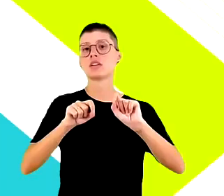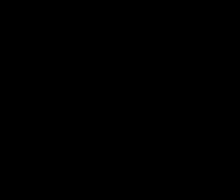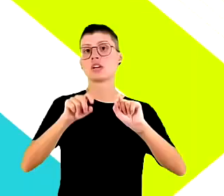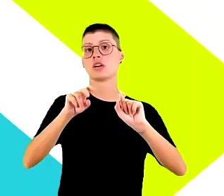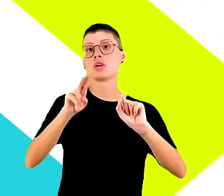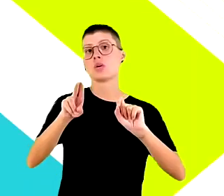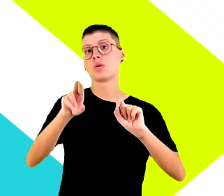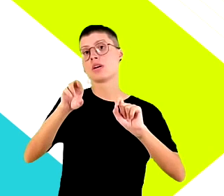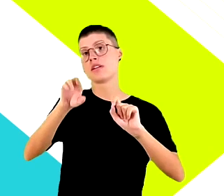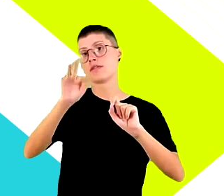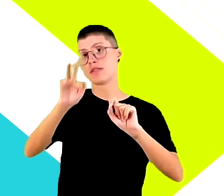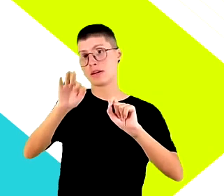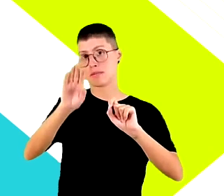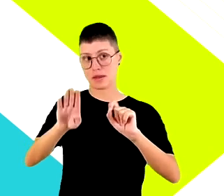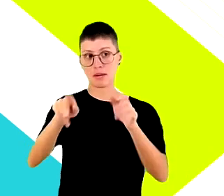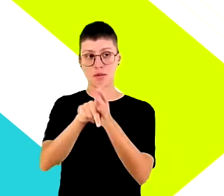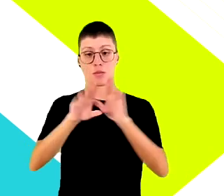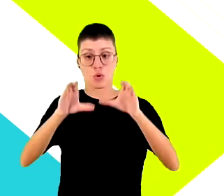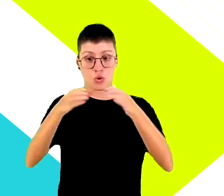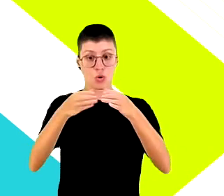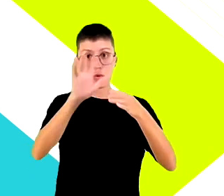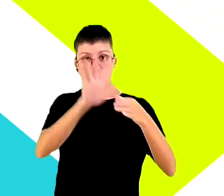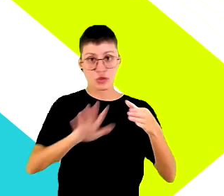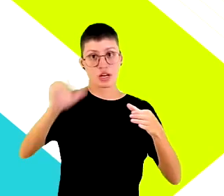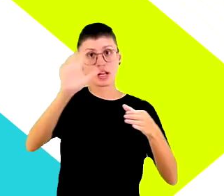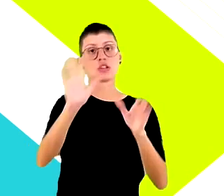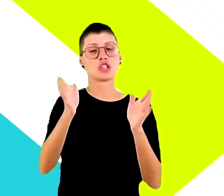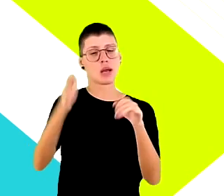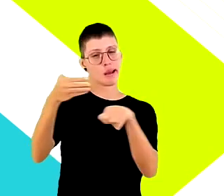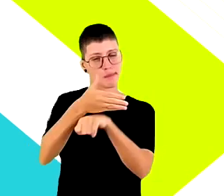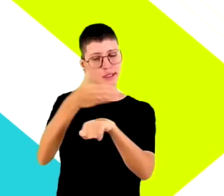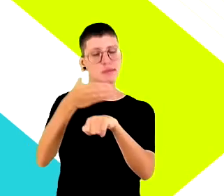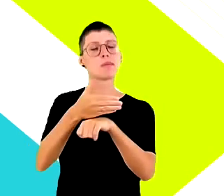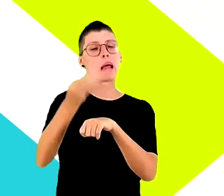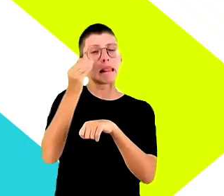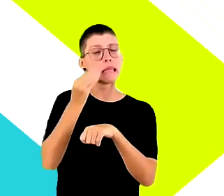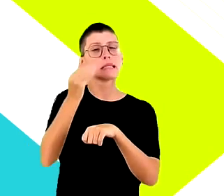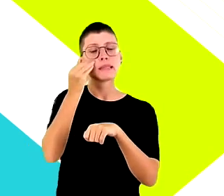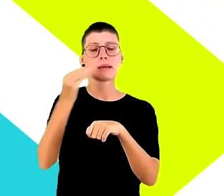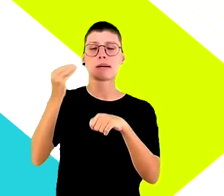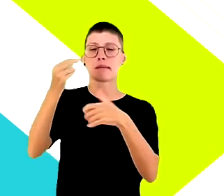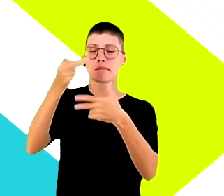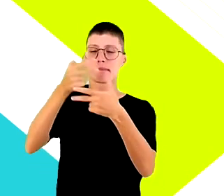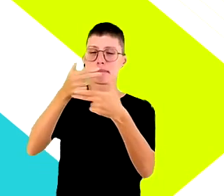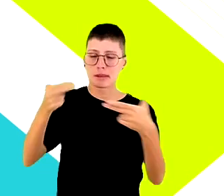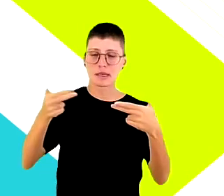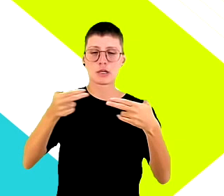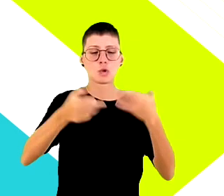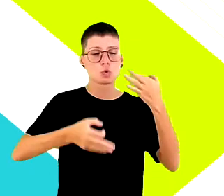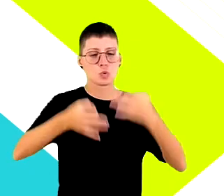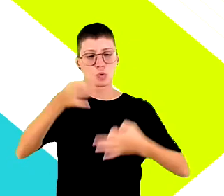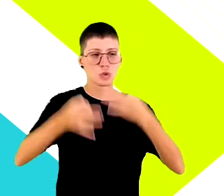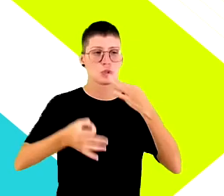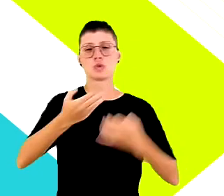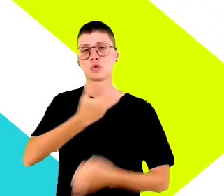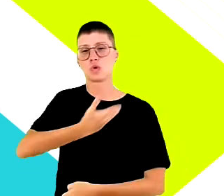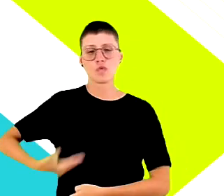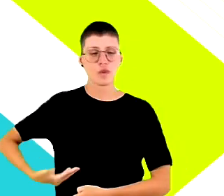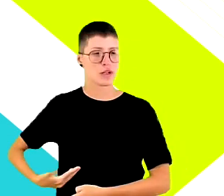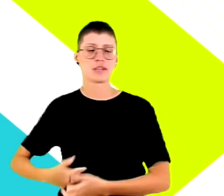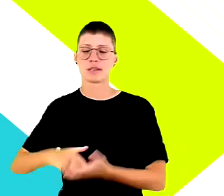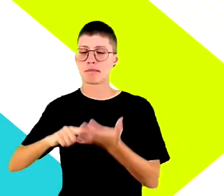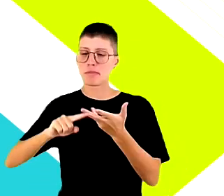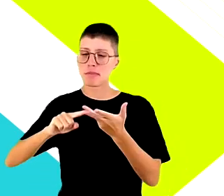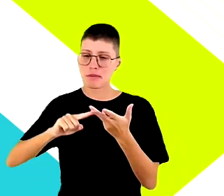todo, que a gente participou e passou por toda a parte de jurídicos, governança, todas essas coisas, para começar